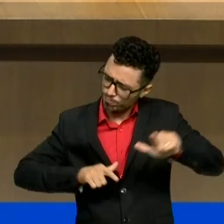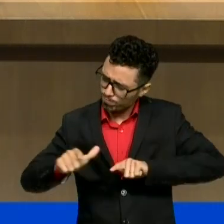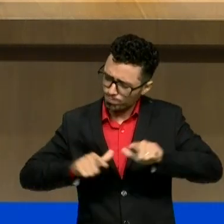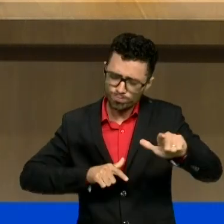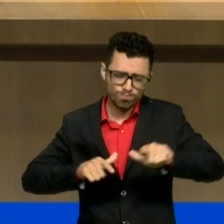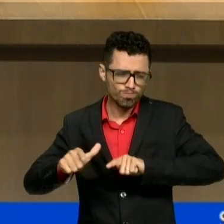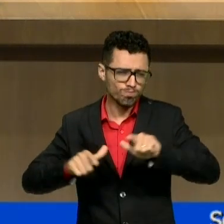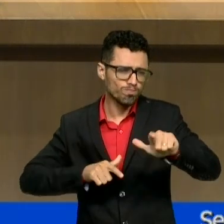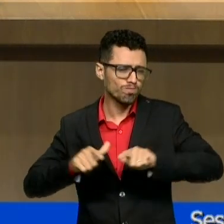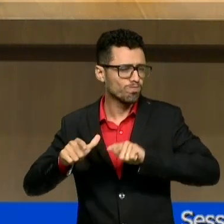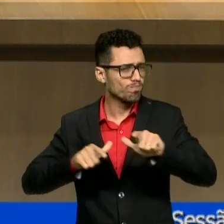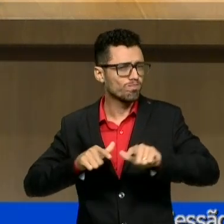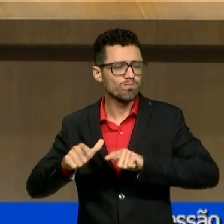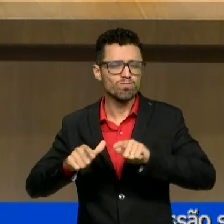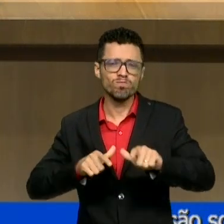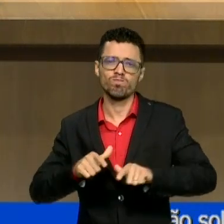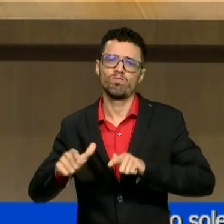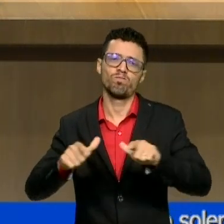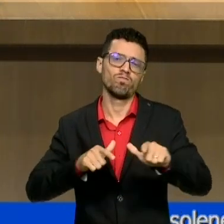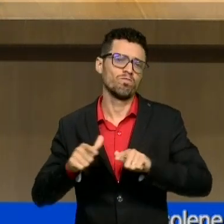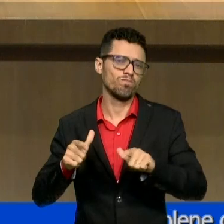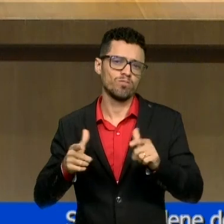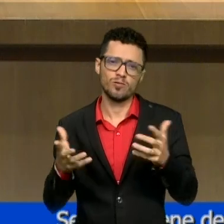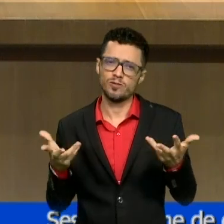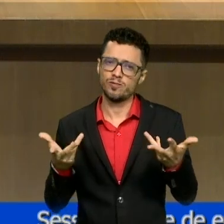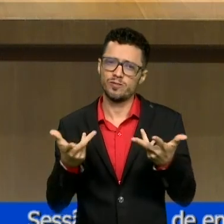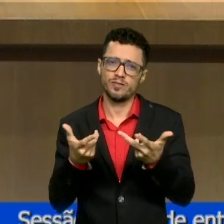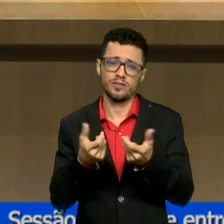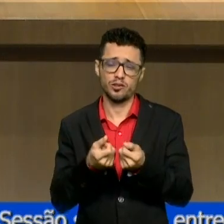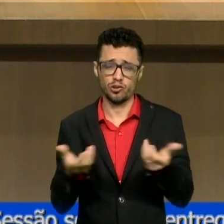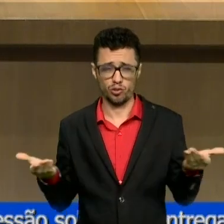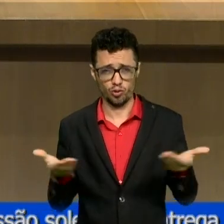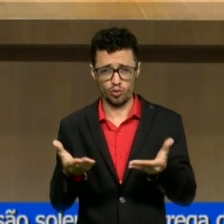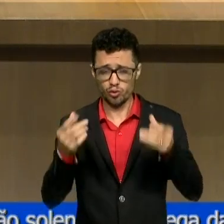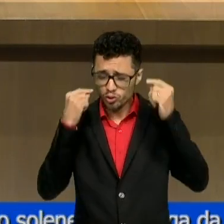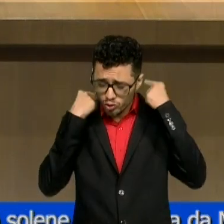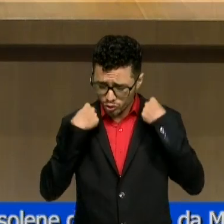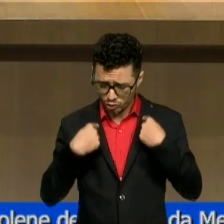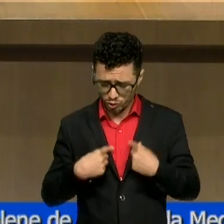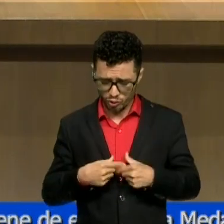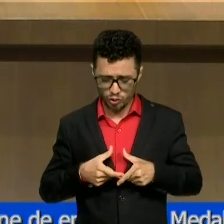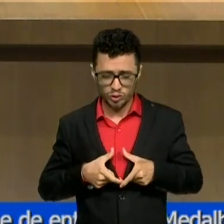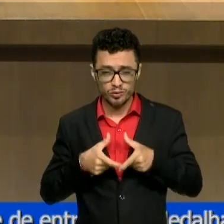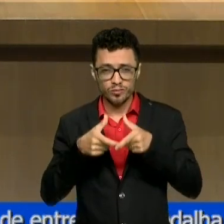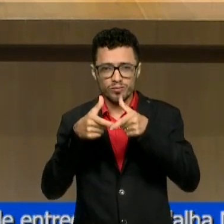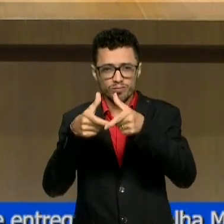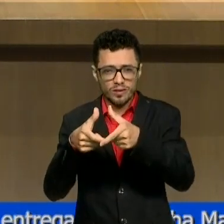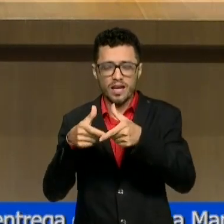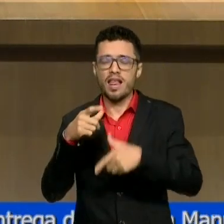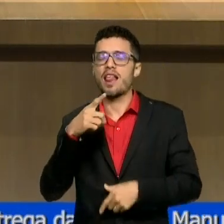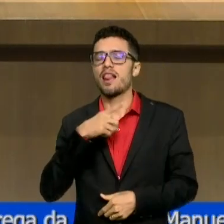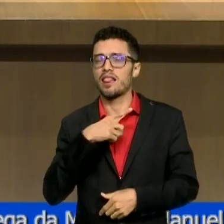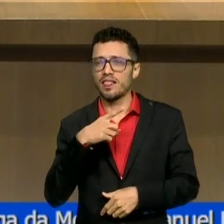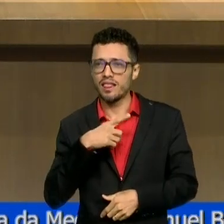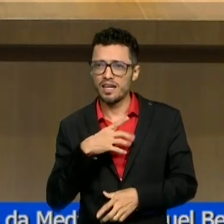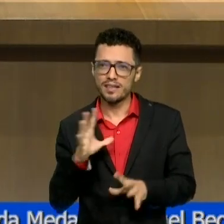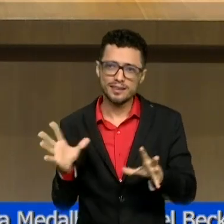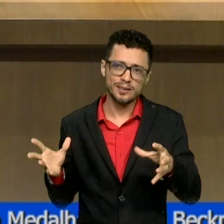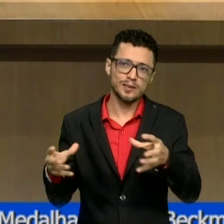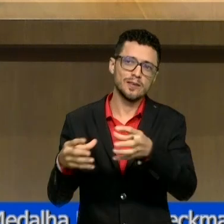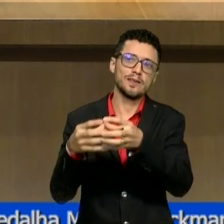Hoje, ao receber esta honraria, o senhor entra para um seleto grupo de